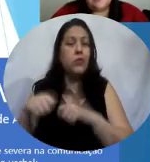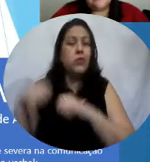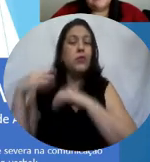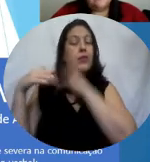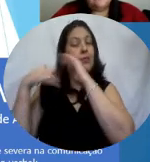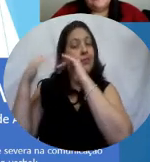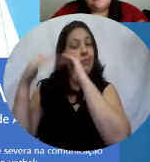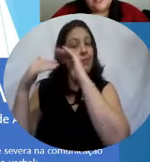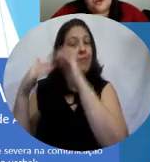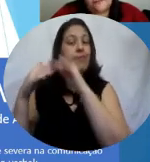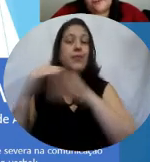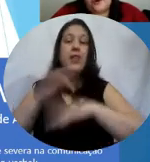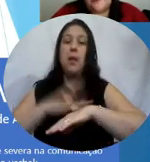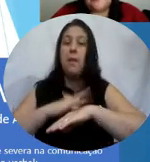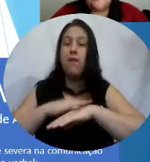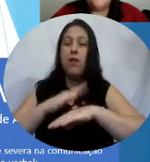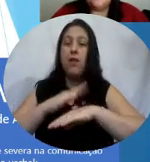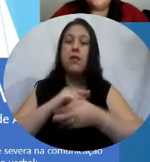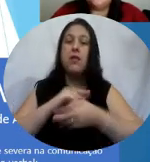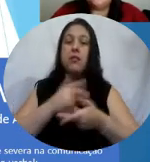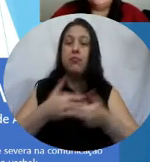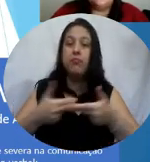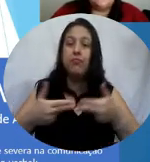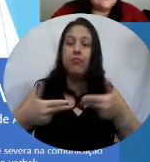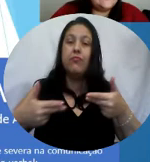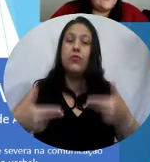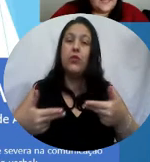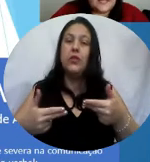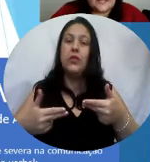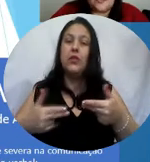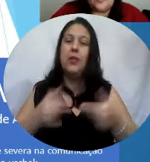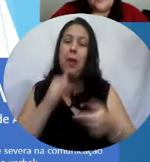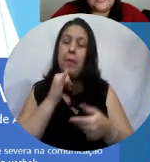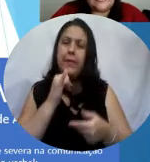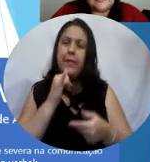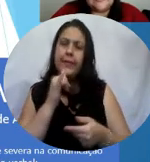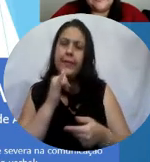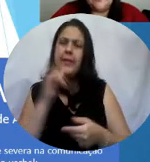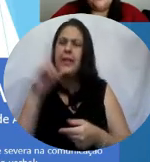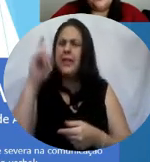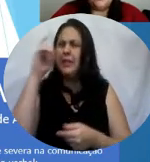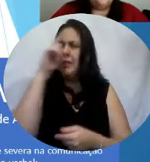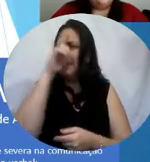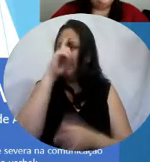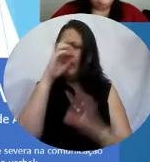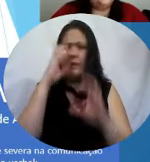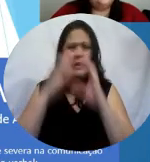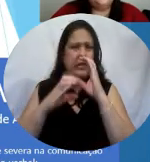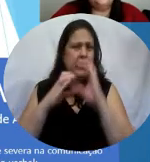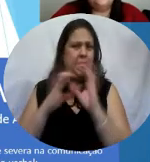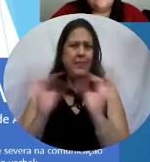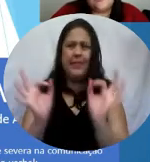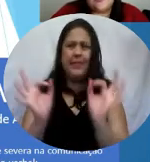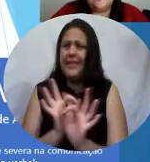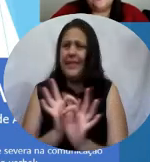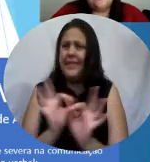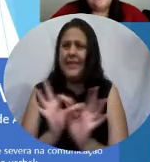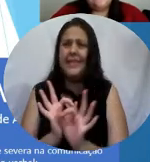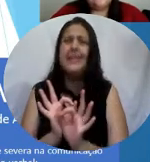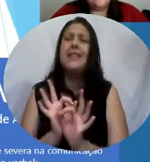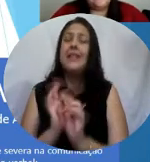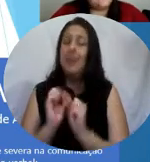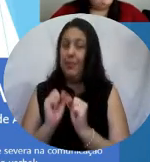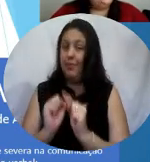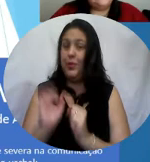desenvolver de uma melhor forma. Então, dificuldade severa na comunicação, ou eles podem ser não verbais. O